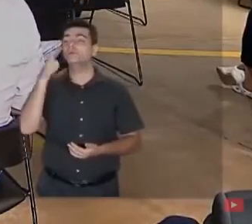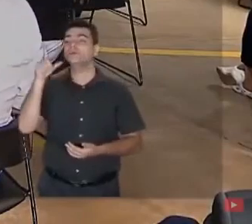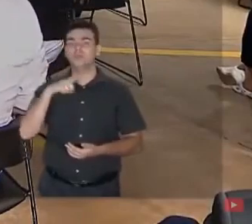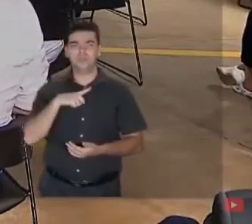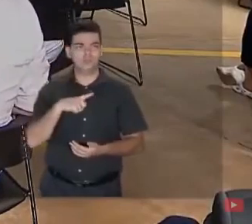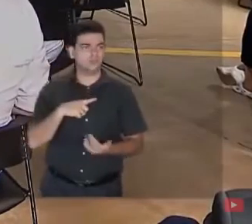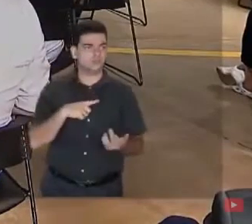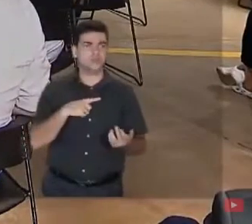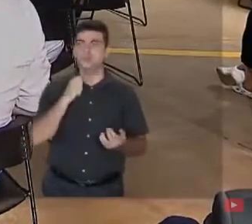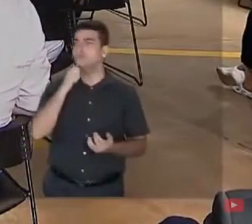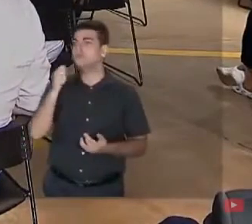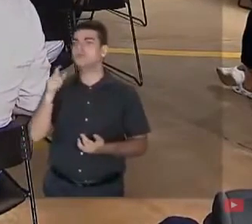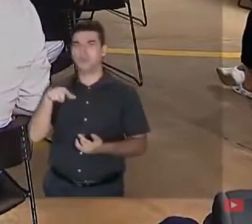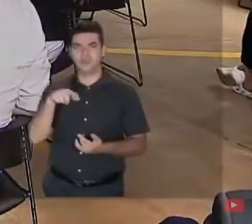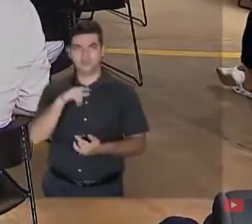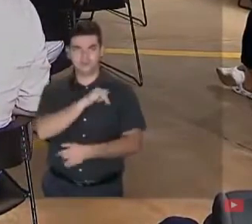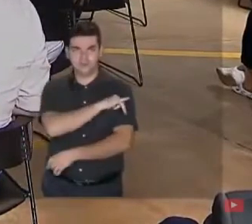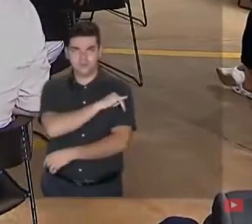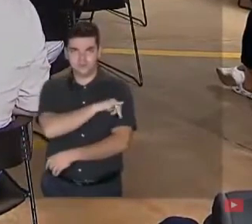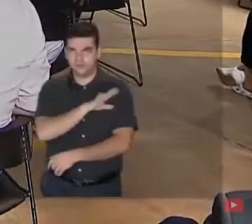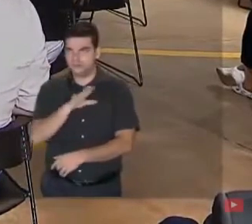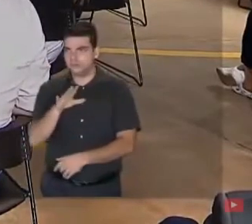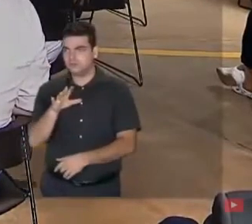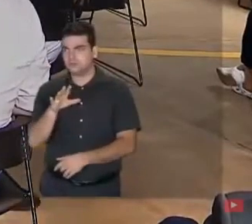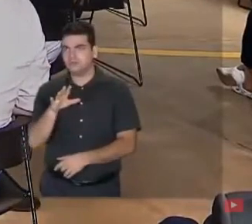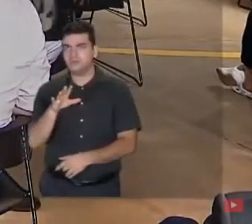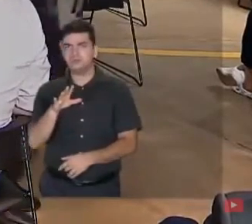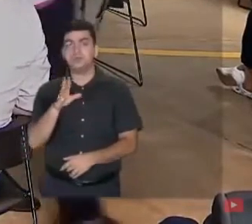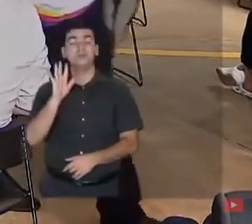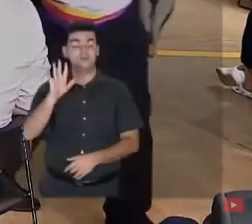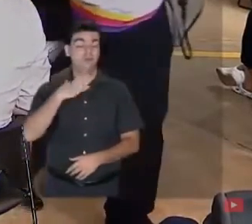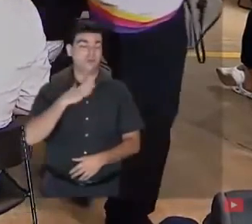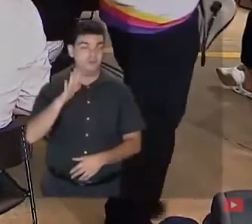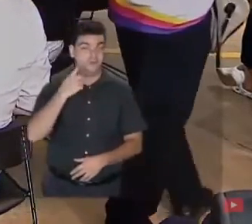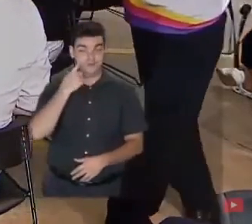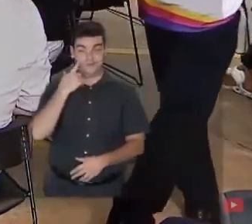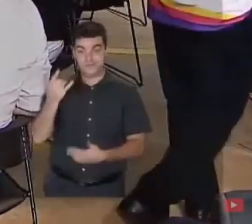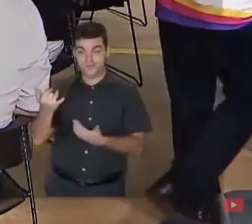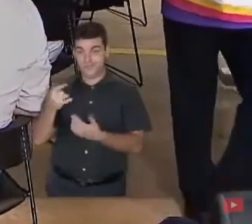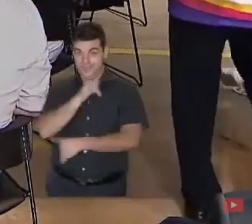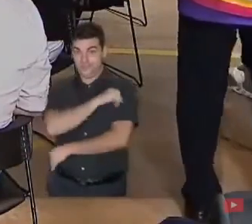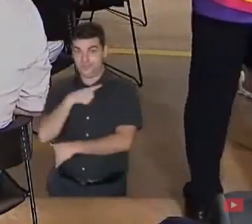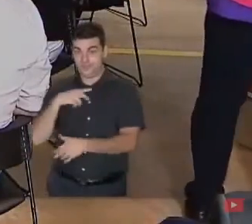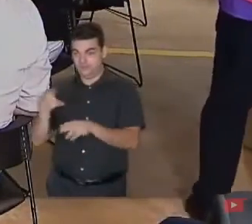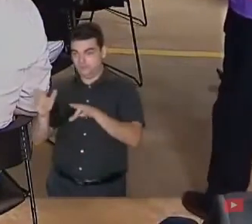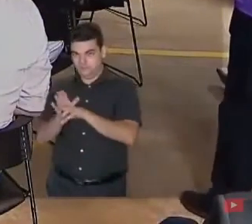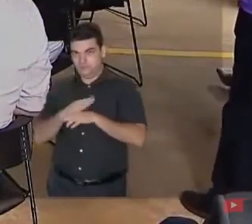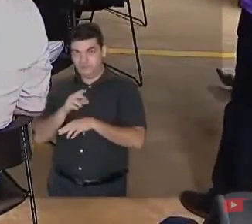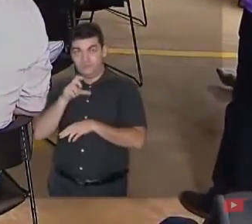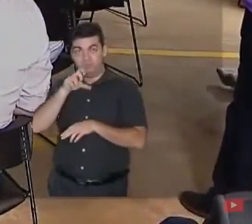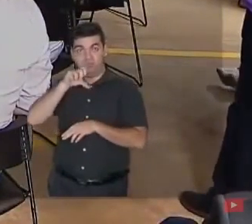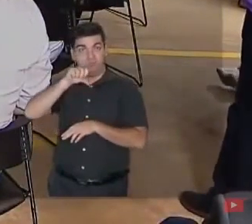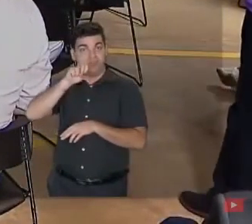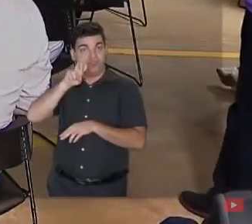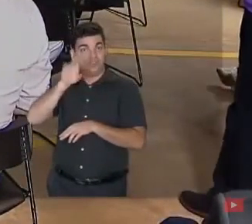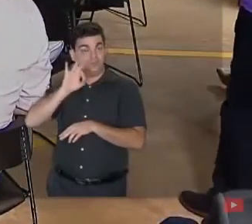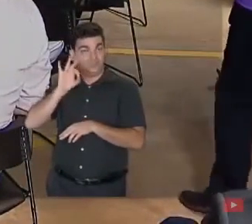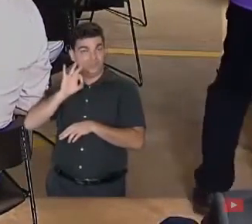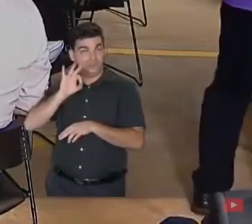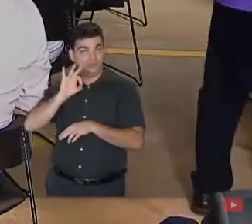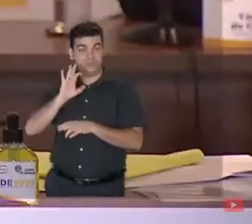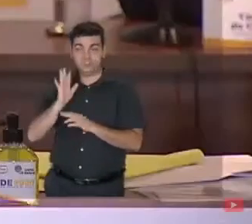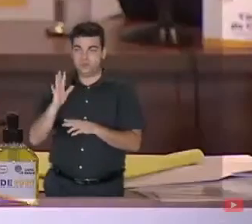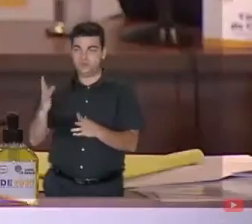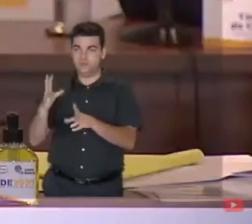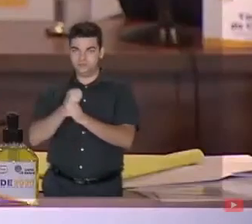outra. Rio de Janeiro, nós já recebemos 95% dos